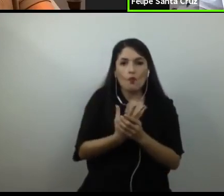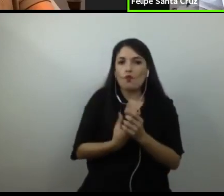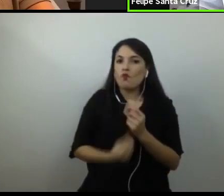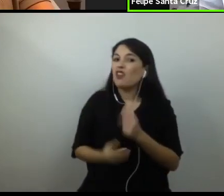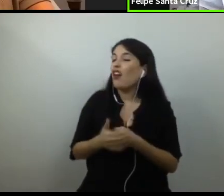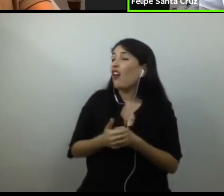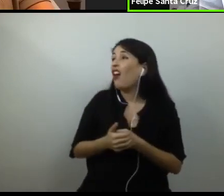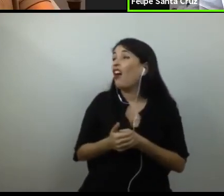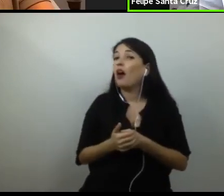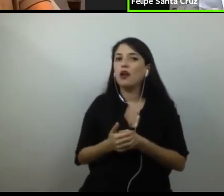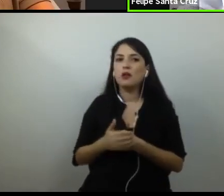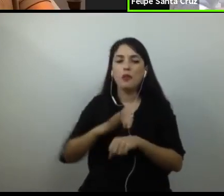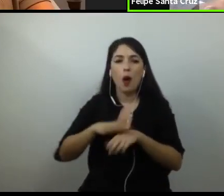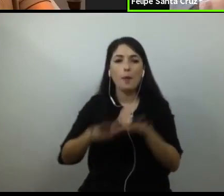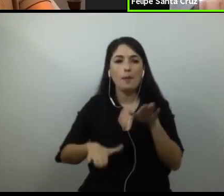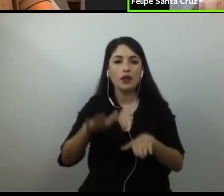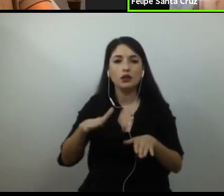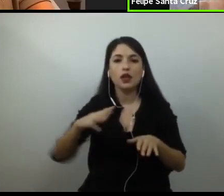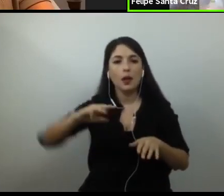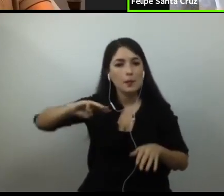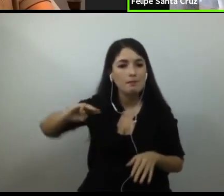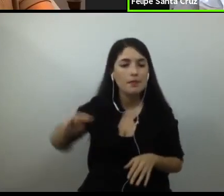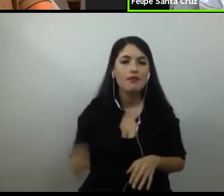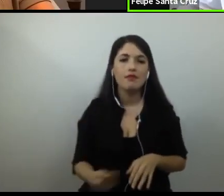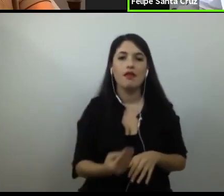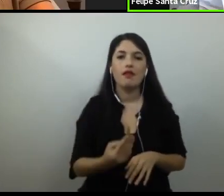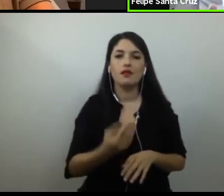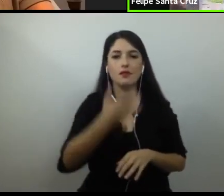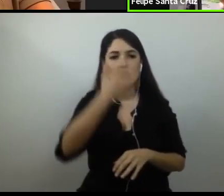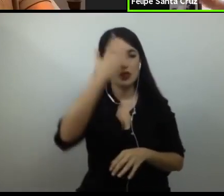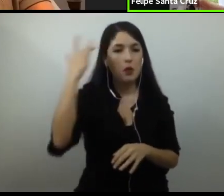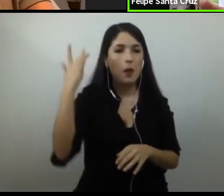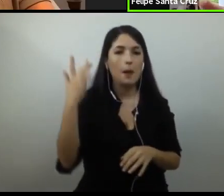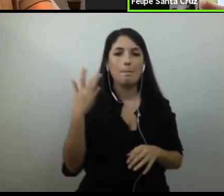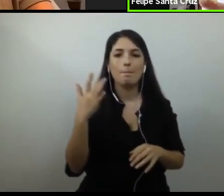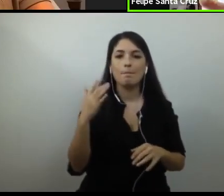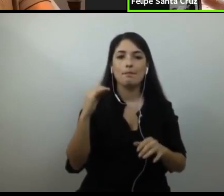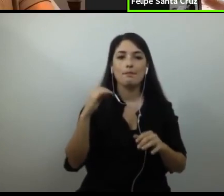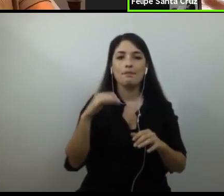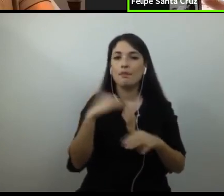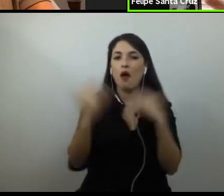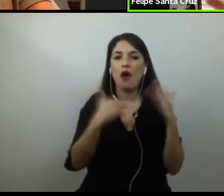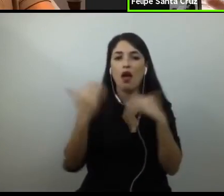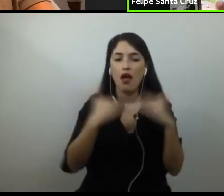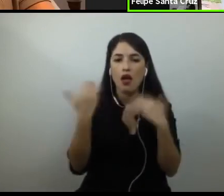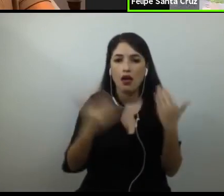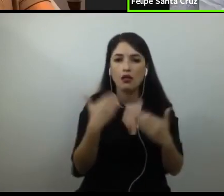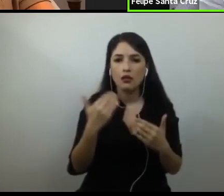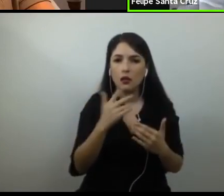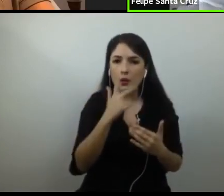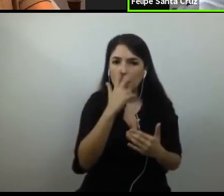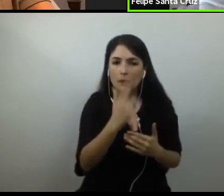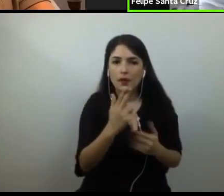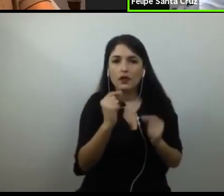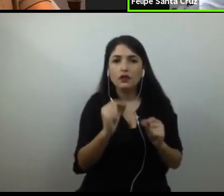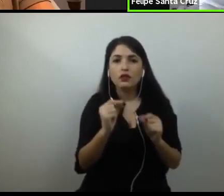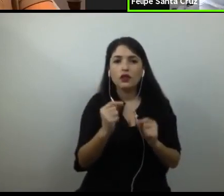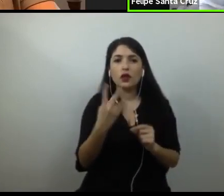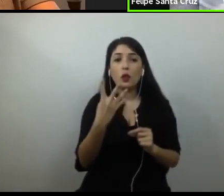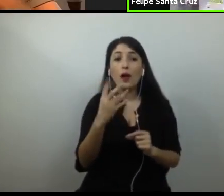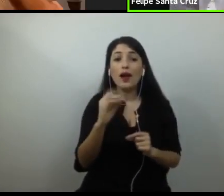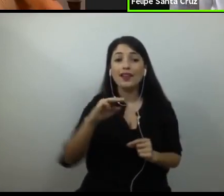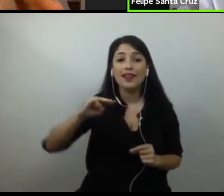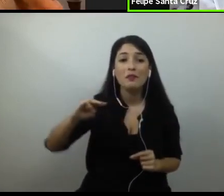matando milhares de brasileiros, que está dizimando a economia. A XP, que é uma empresa de mercado, fala em 40 milhões de